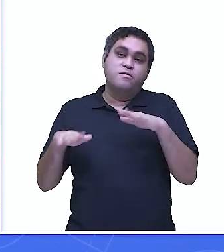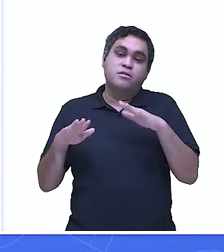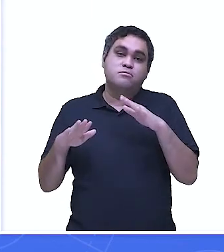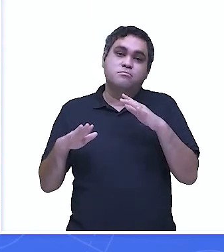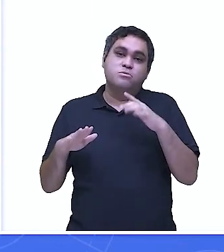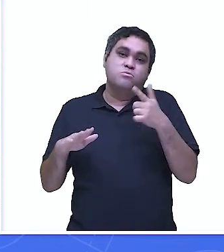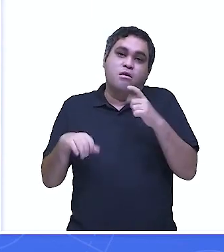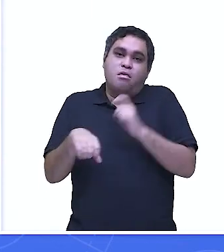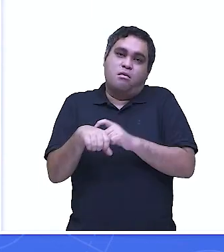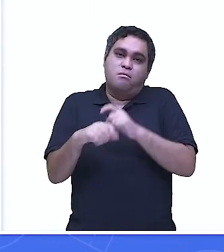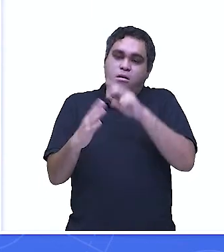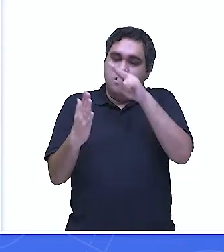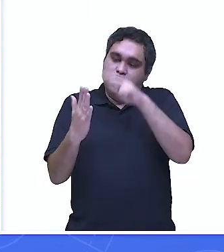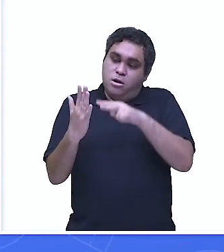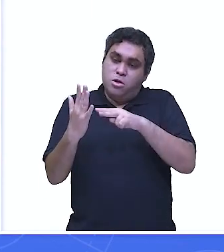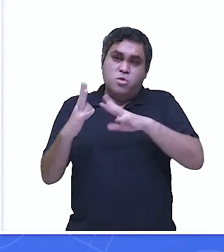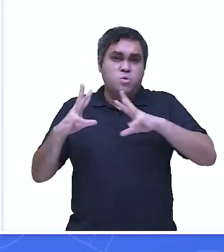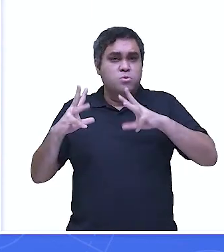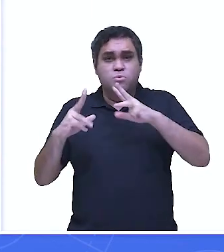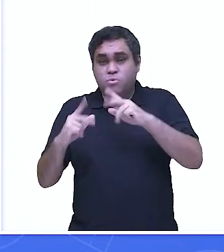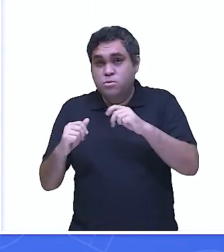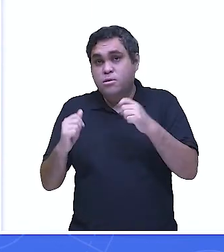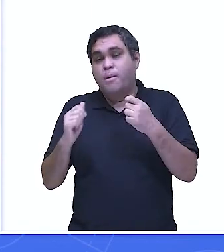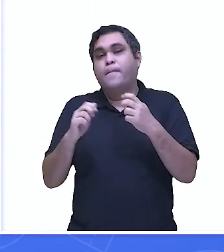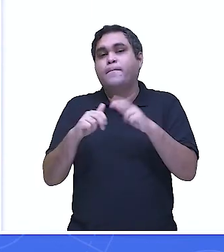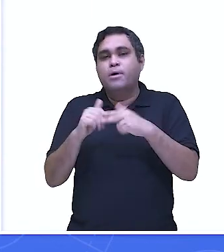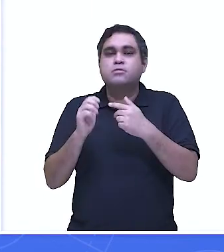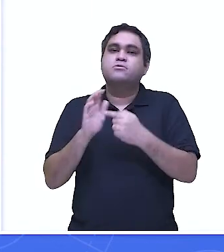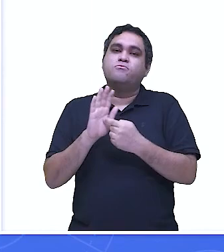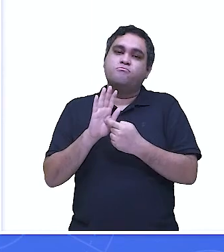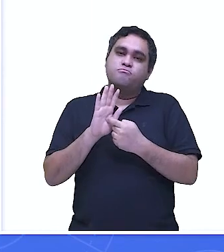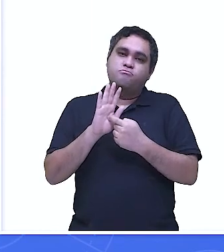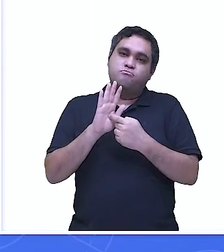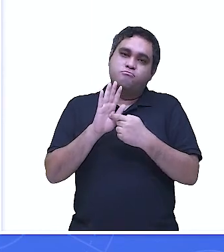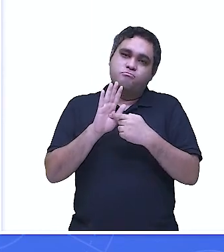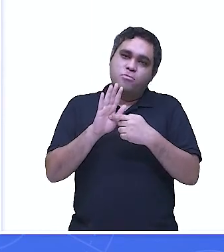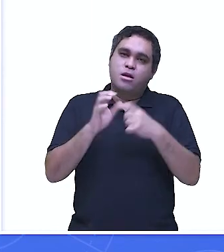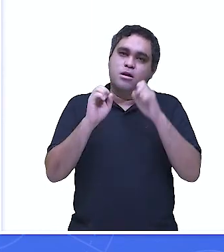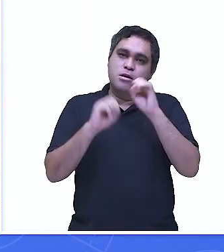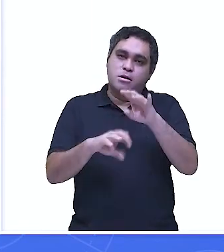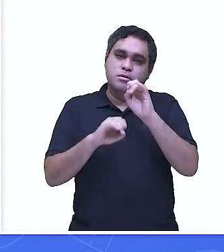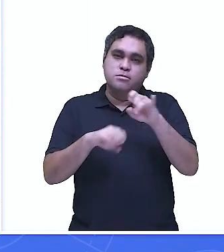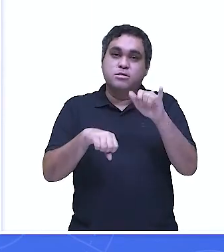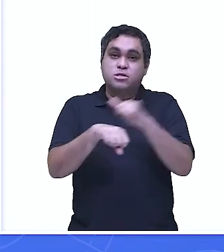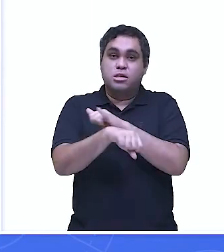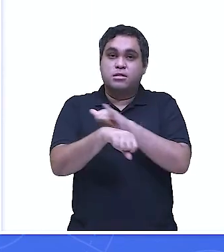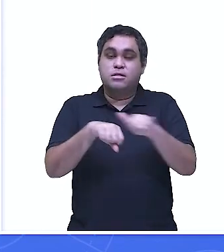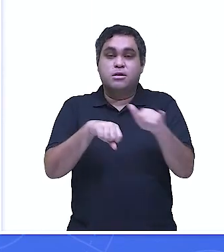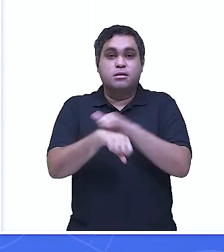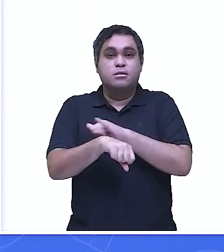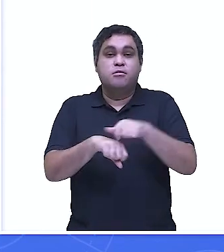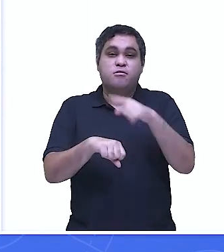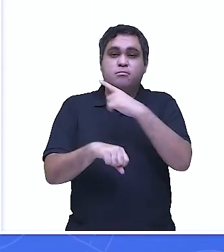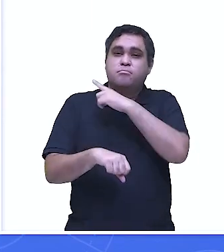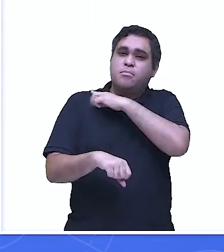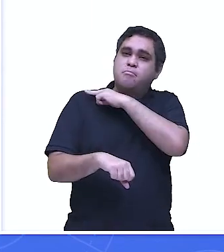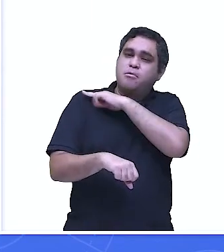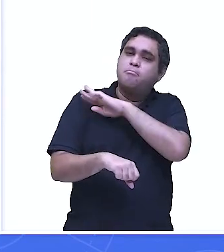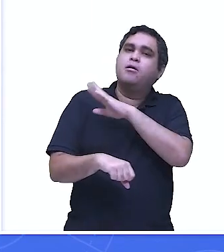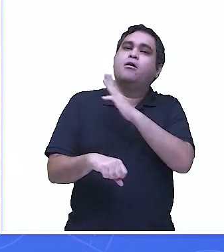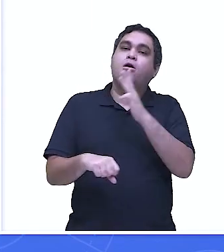isso que eu apresento para vocês as técnicas de leitura, que vocês vão ver em todo o ensino médio, porque vai realmente ajudar,